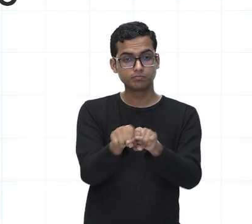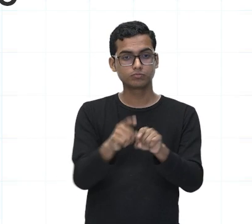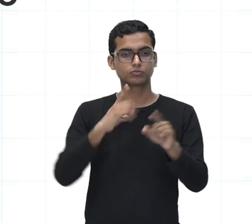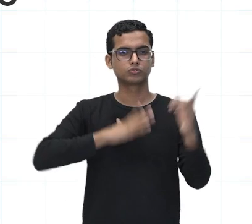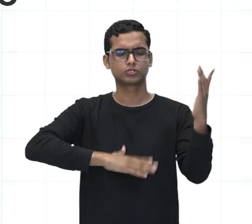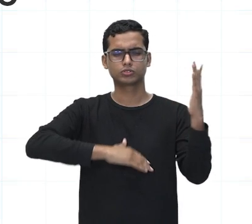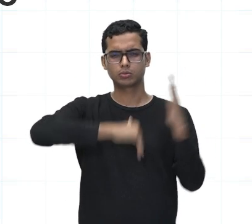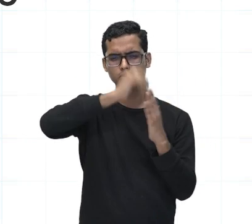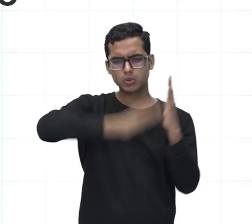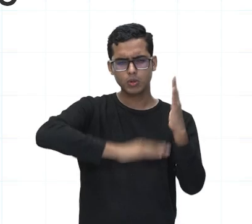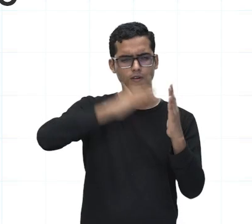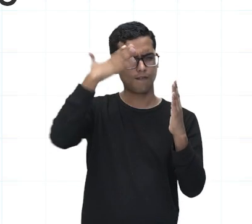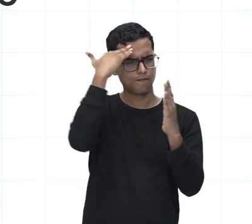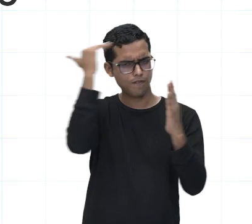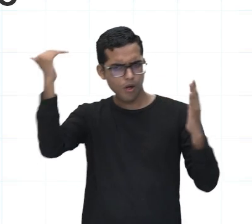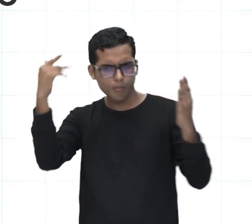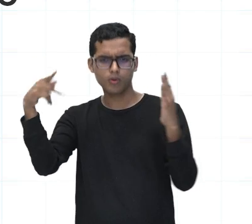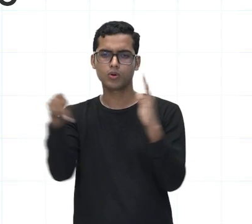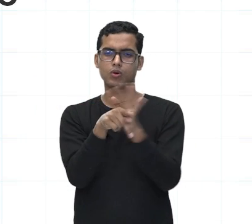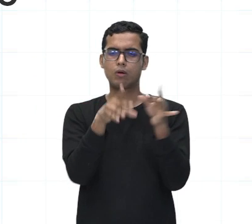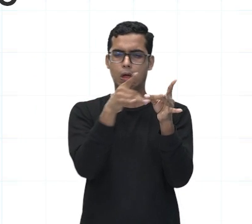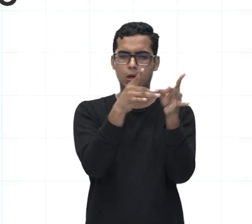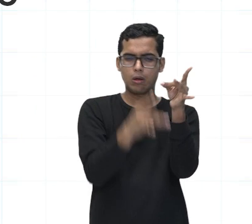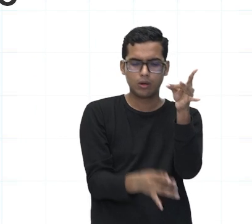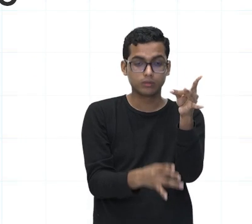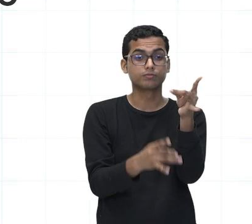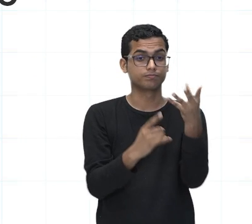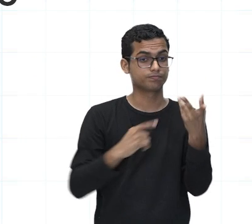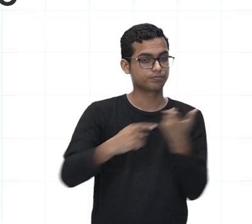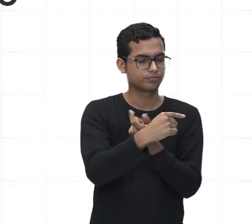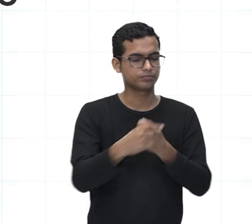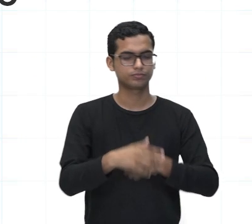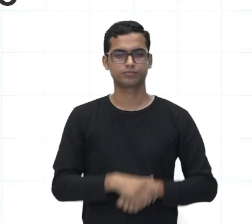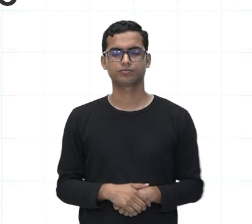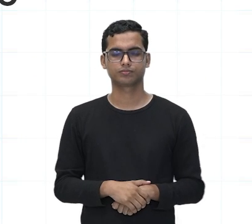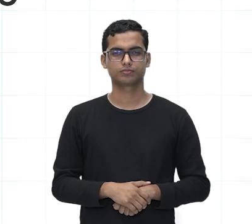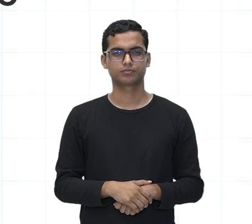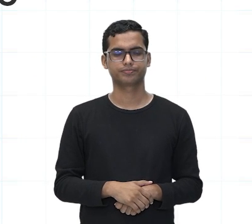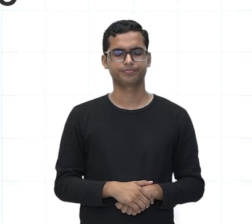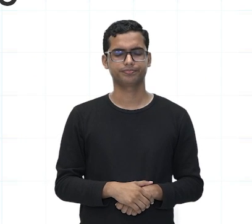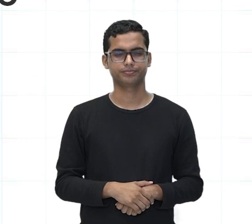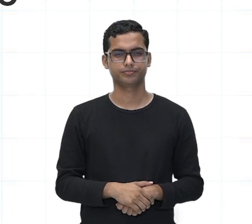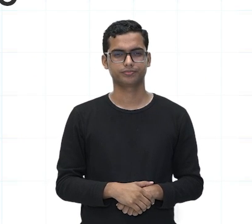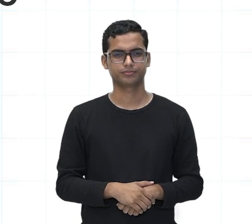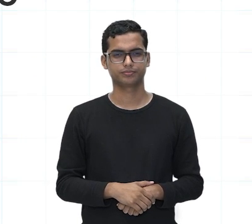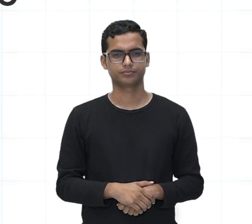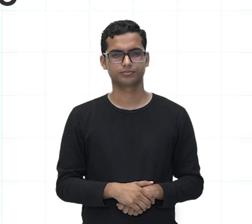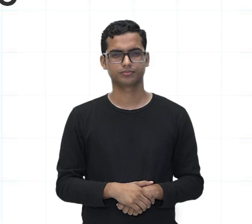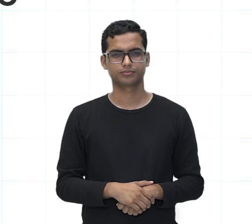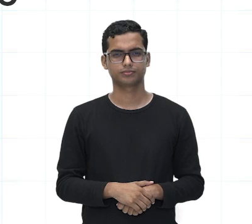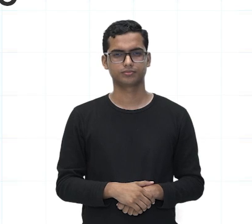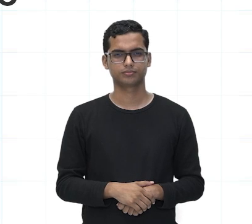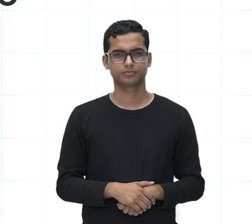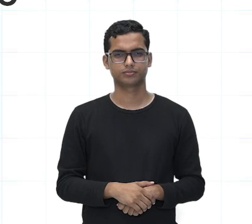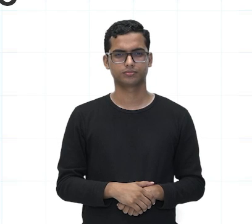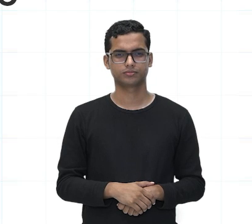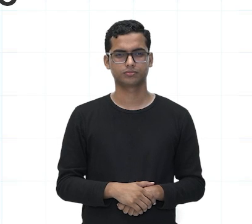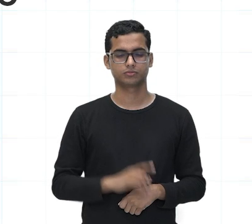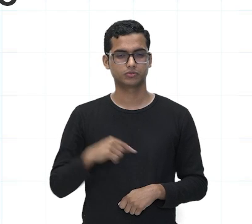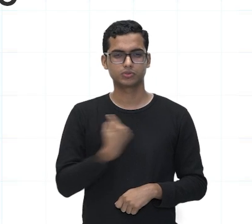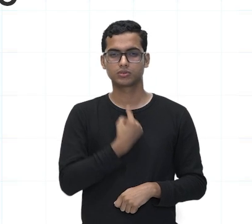pintores são composições muito elaboradas. Ou seja, muitas vezes não damos a